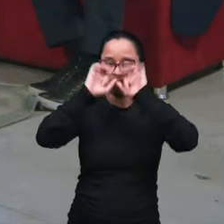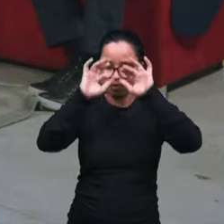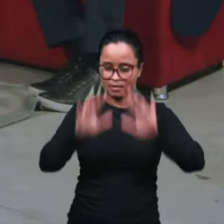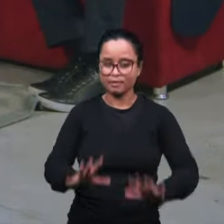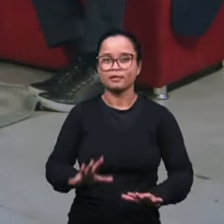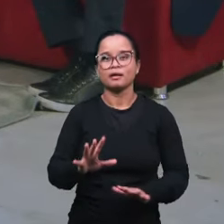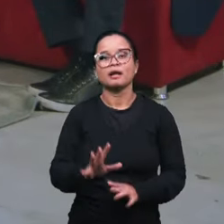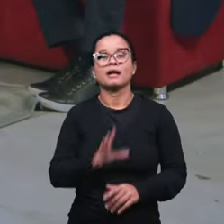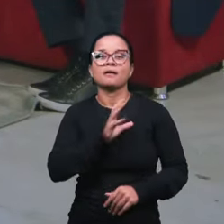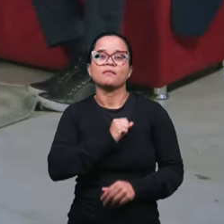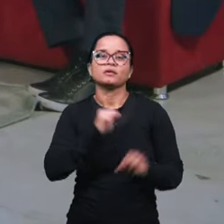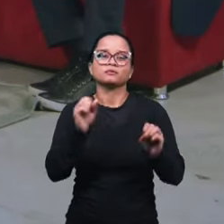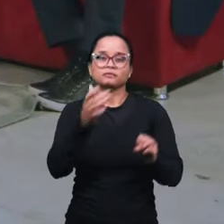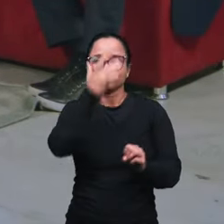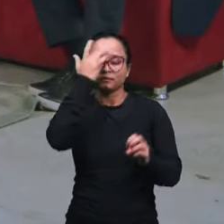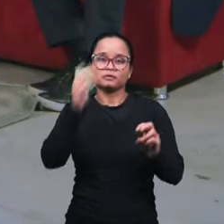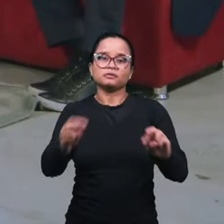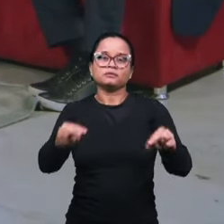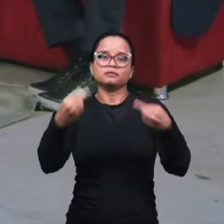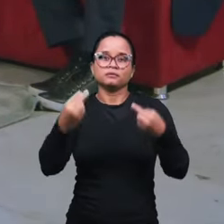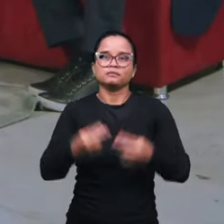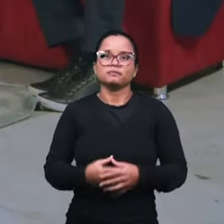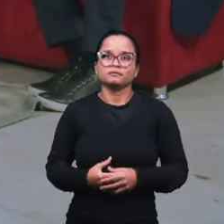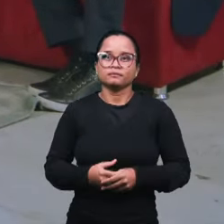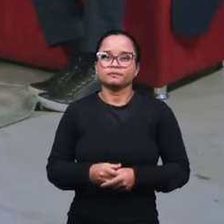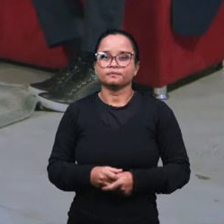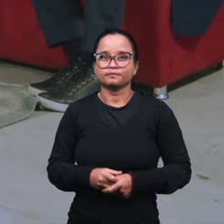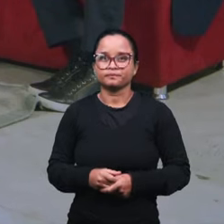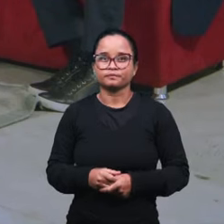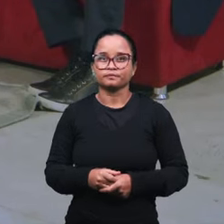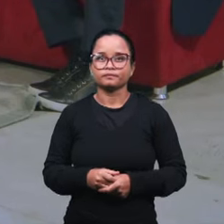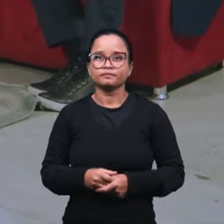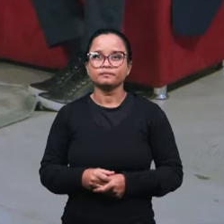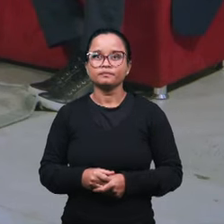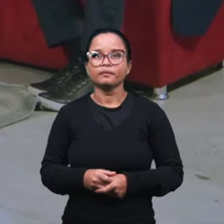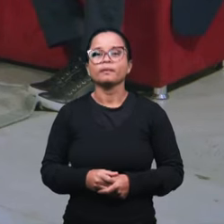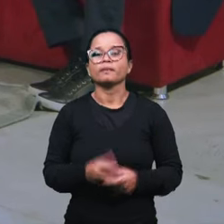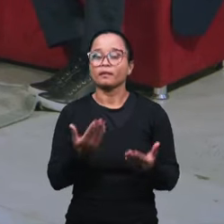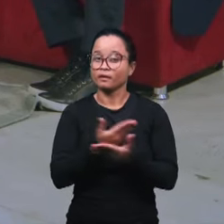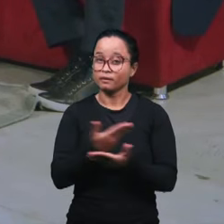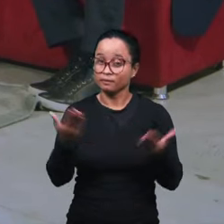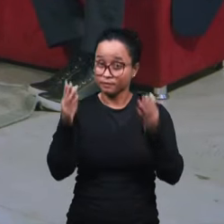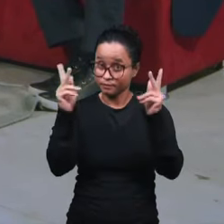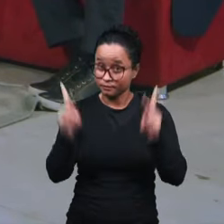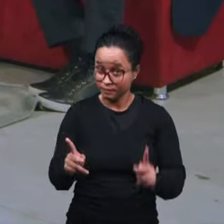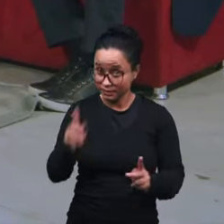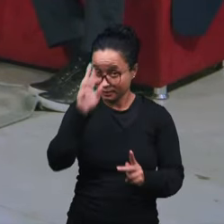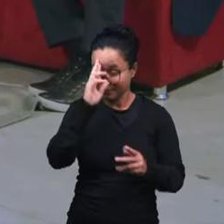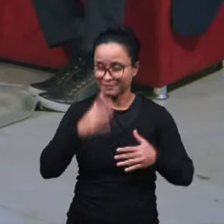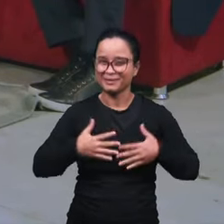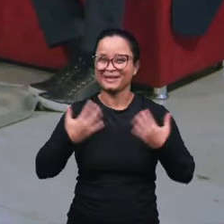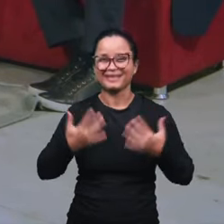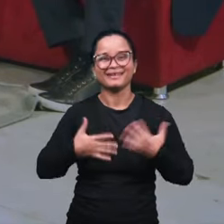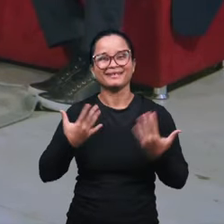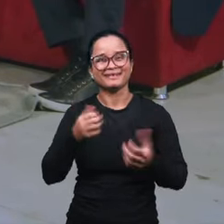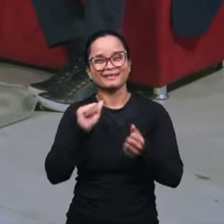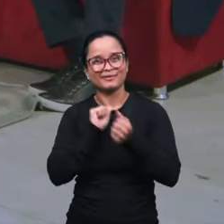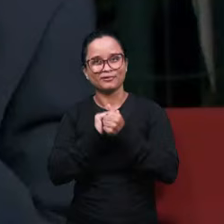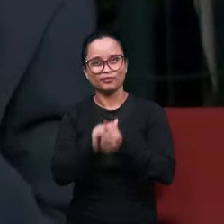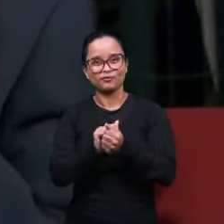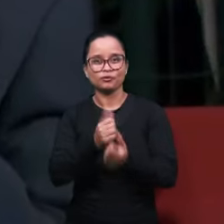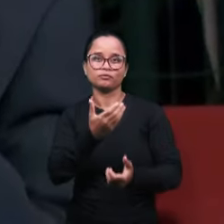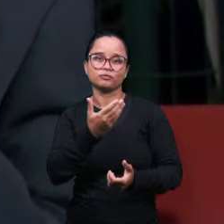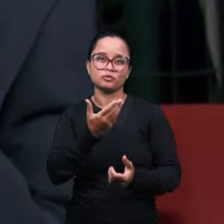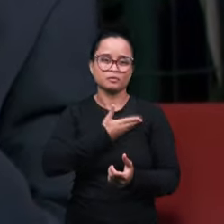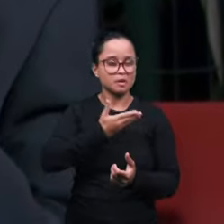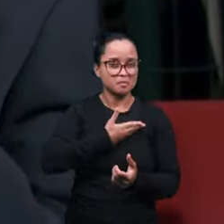queridos ouvintes. Não percam as próximas. Amém. Amém. A paz do Senhor a todos. Uma alegria estar aqui com os companheiros, com todos que